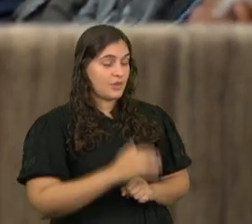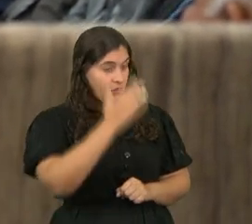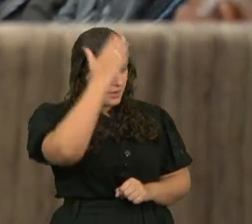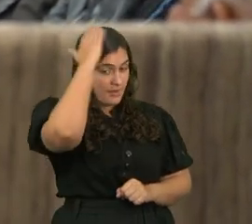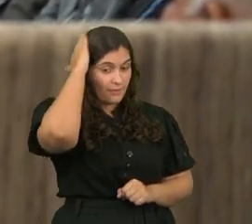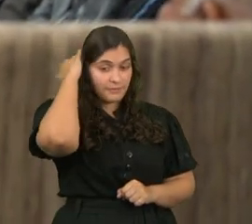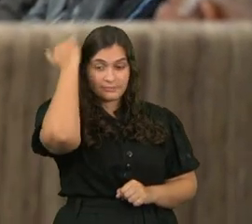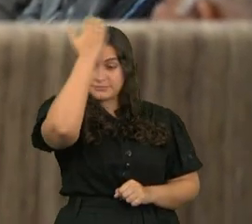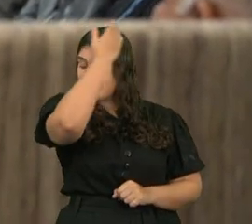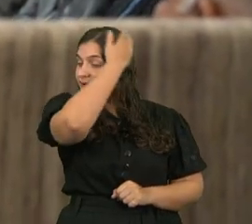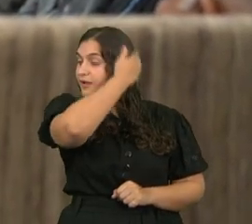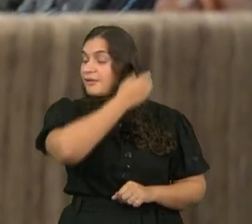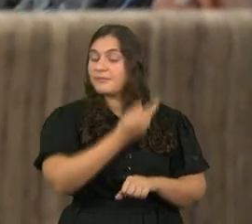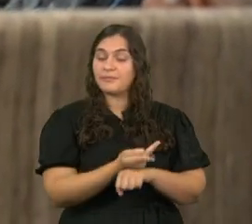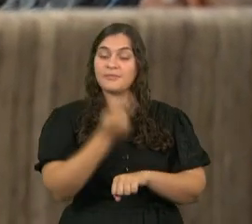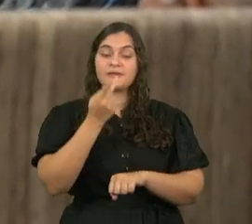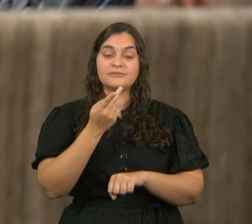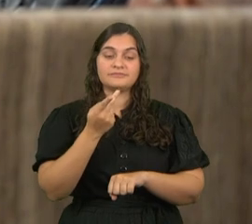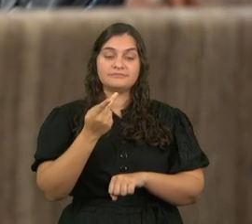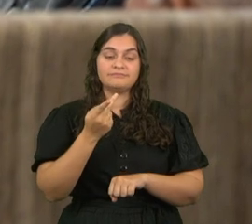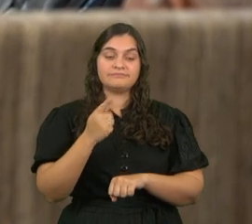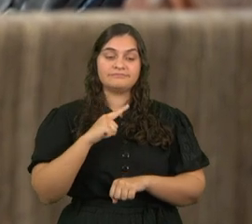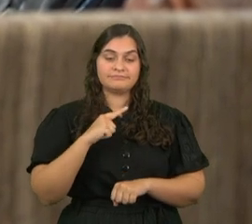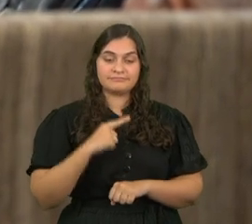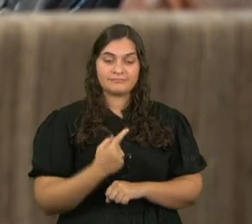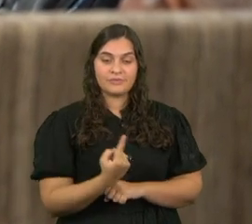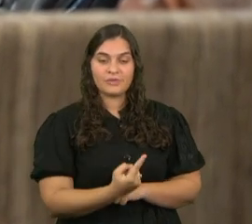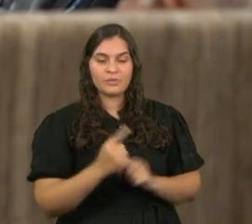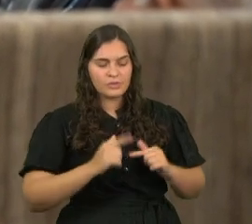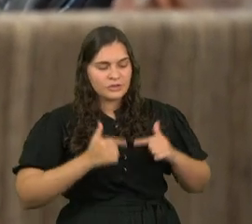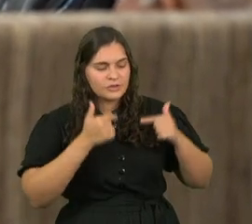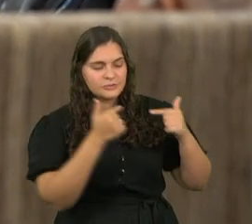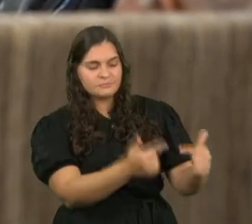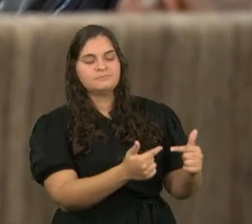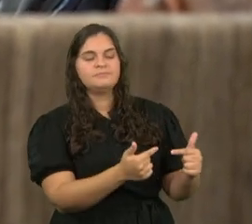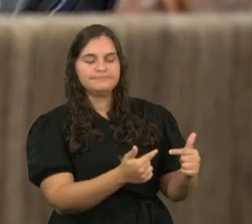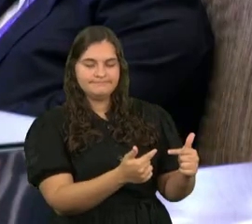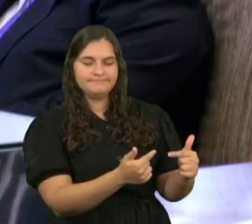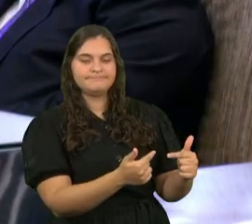seu, tem uma luta e uma batalha.